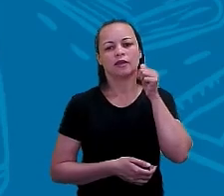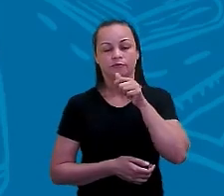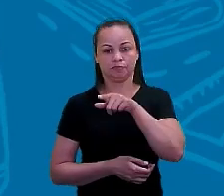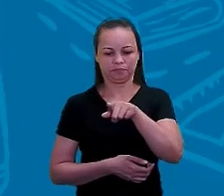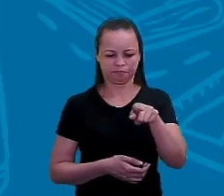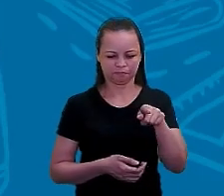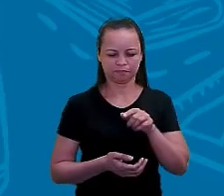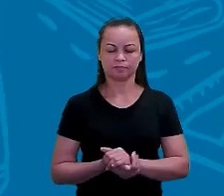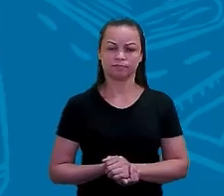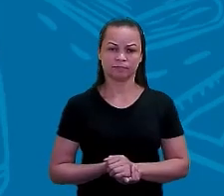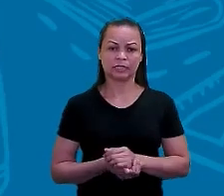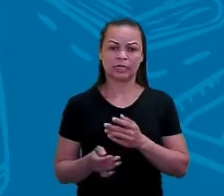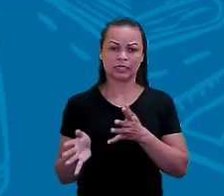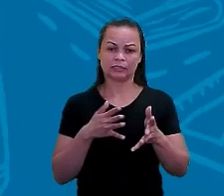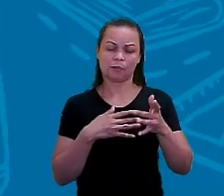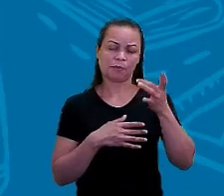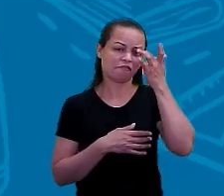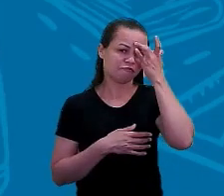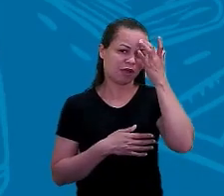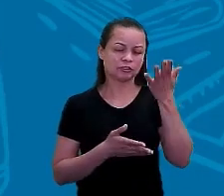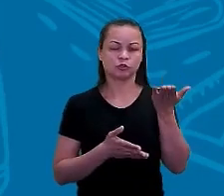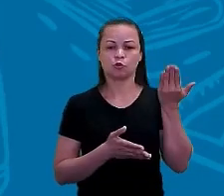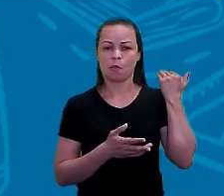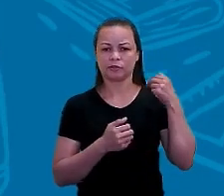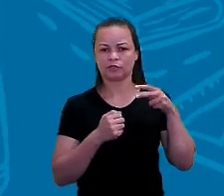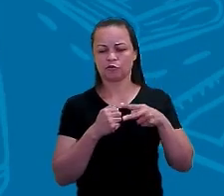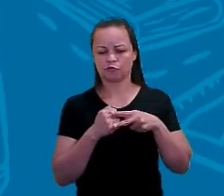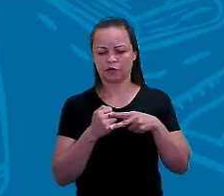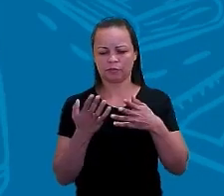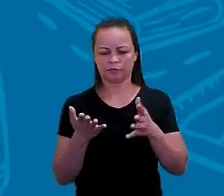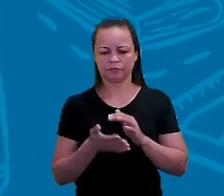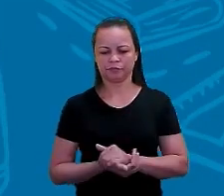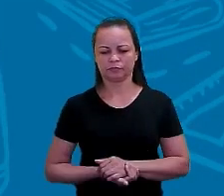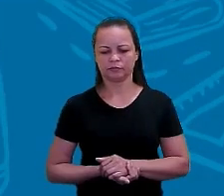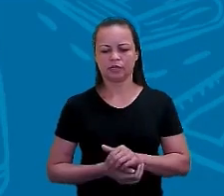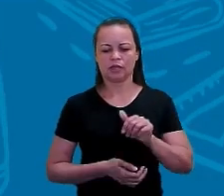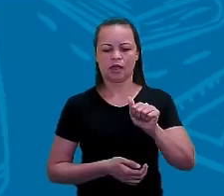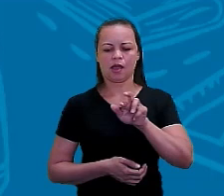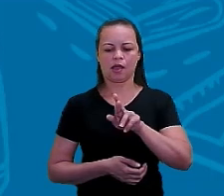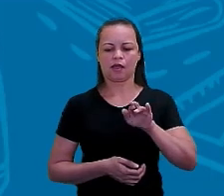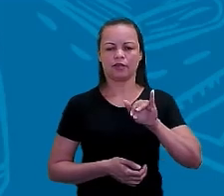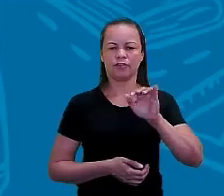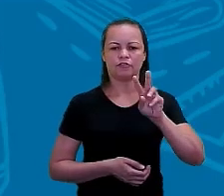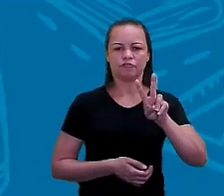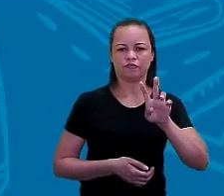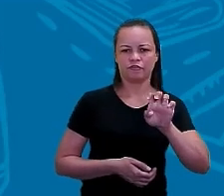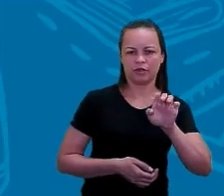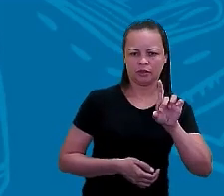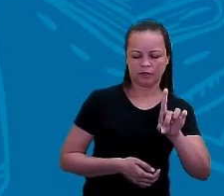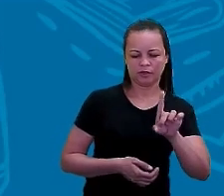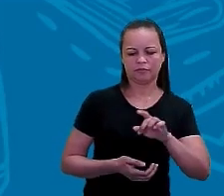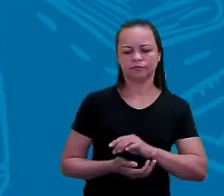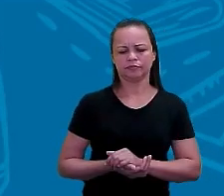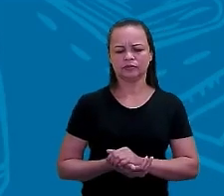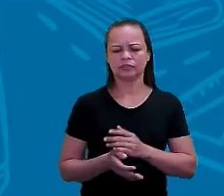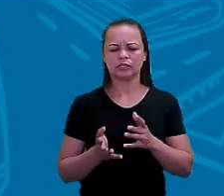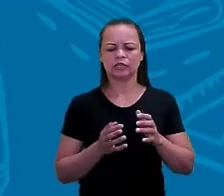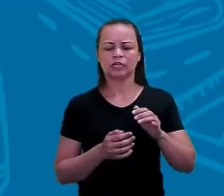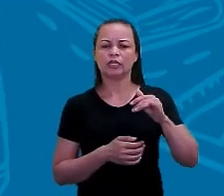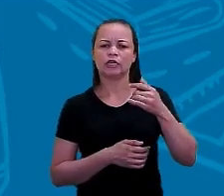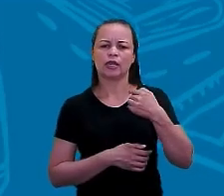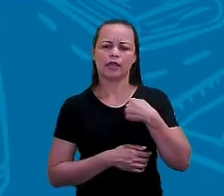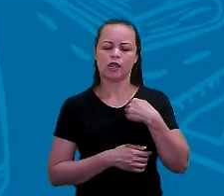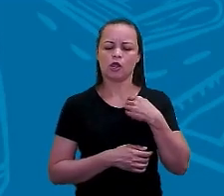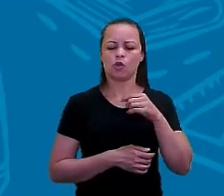é muito fácil. Veja aqui, ó, eu digo I arrived, you arrived,